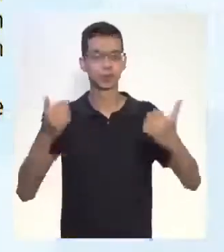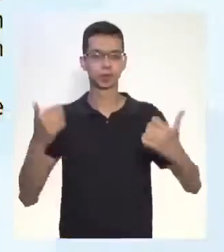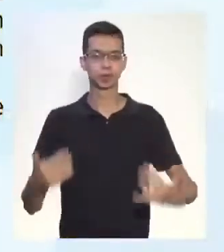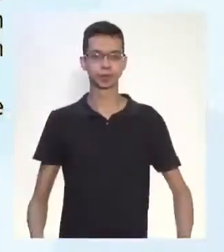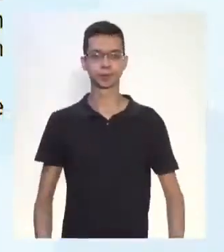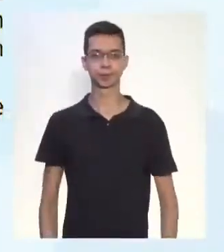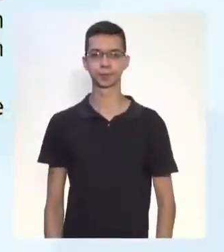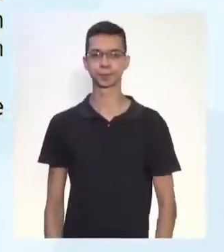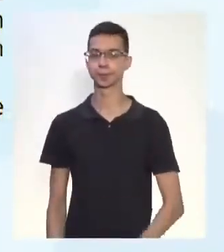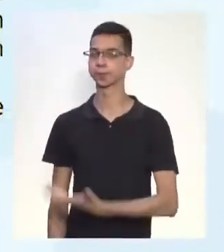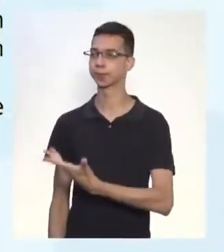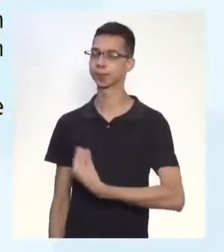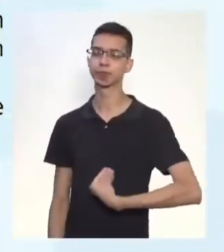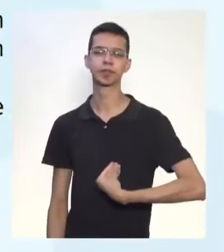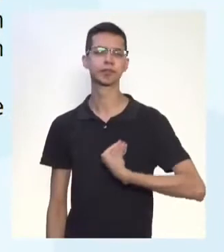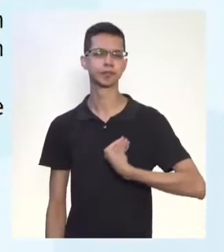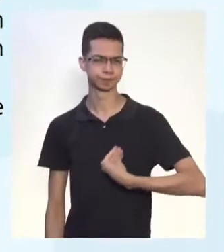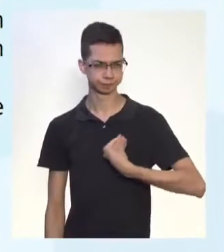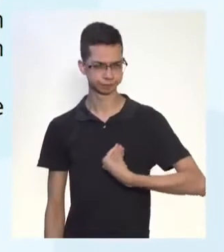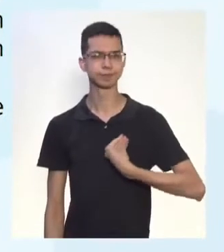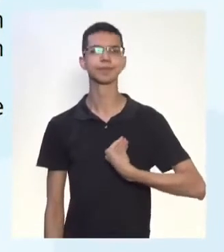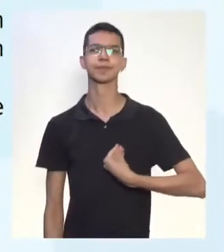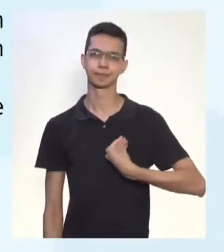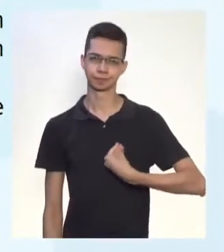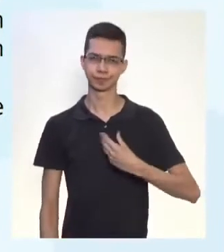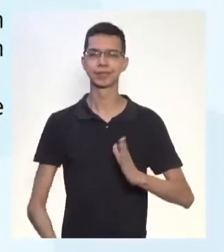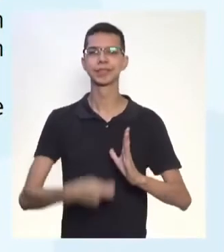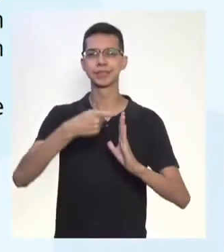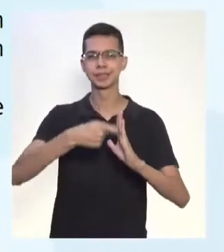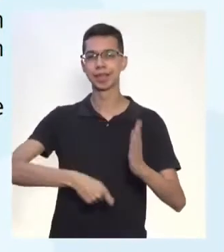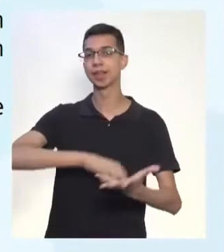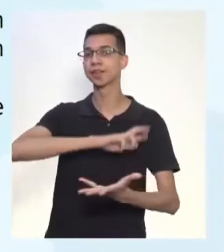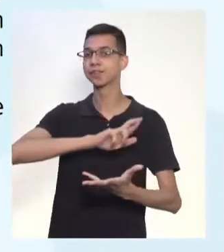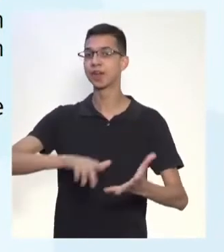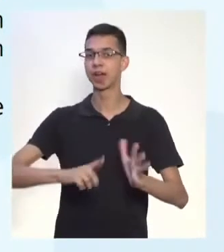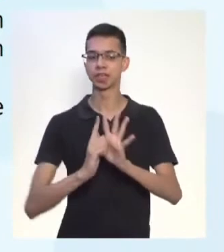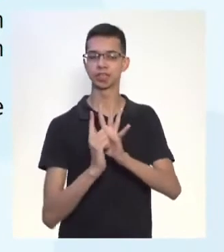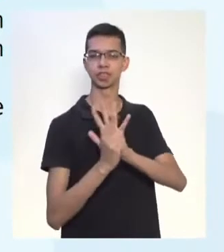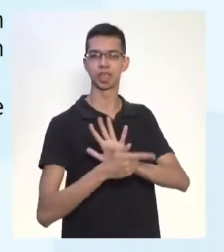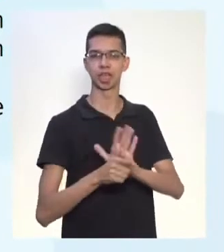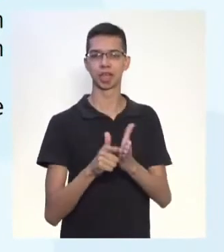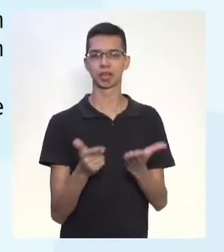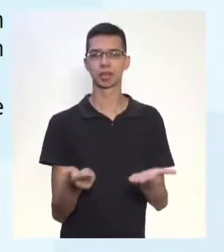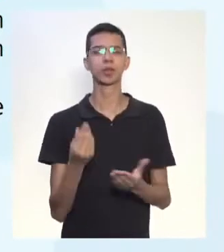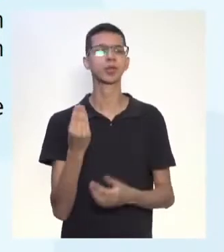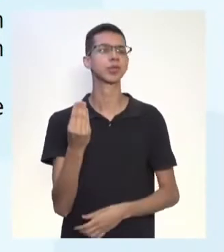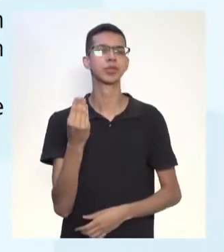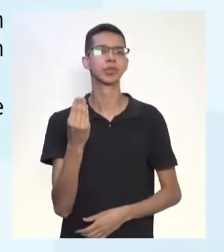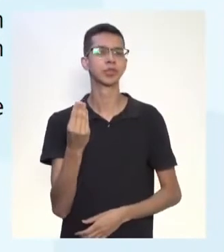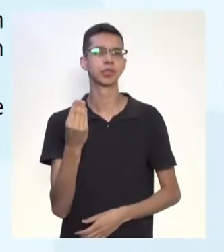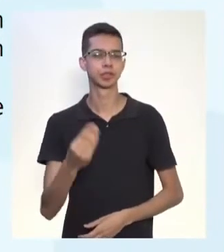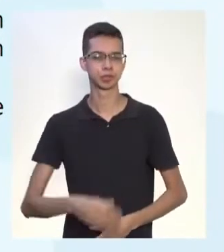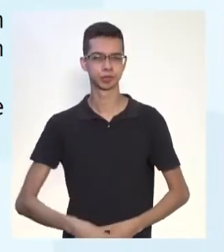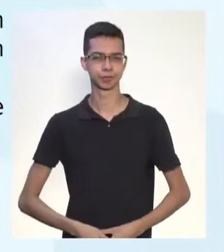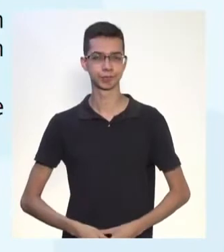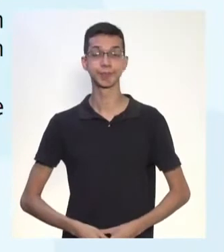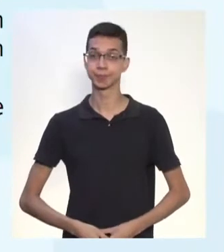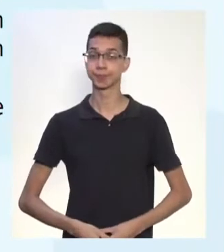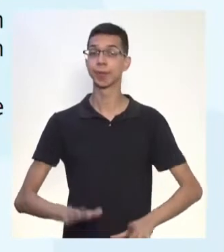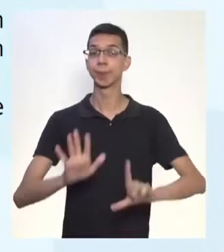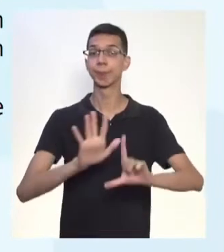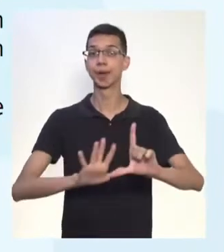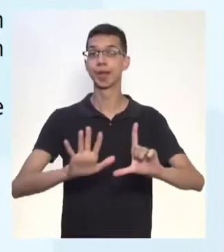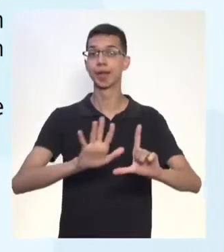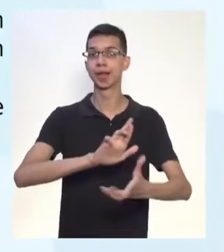Existem diversos textos de gênero jornalístico, e a divulgação ocorre nas mais variadas plataformas.